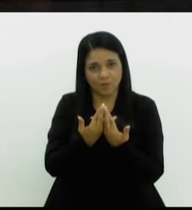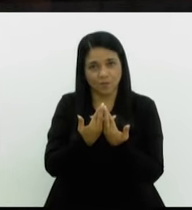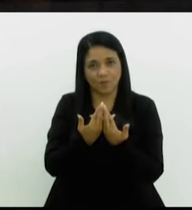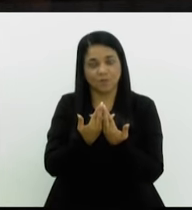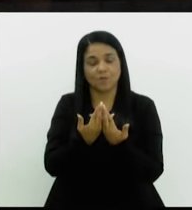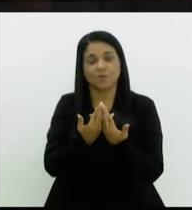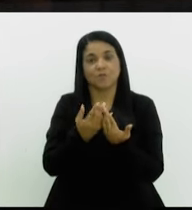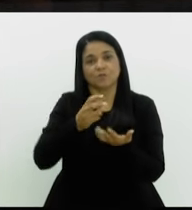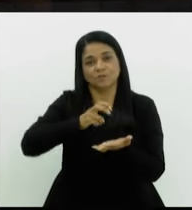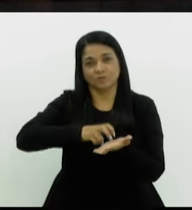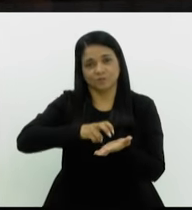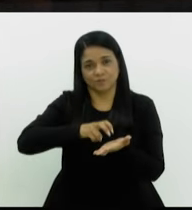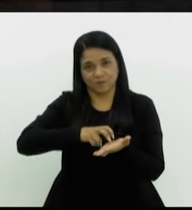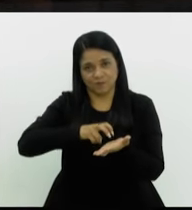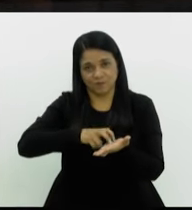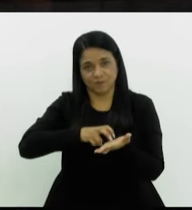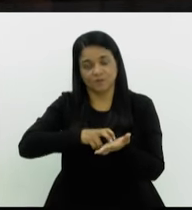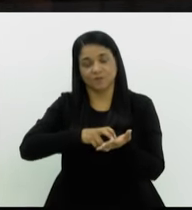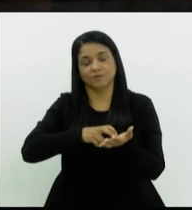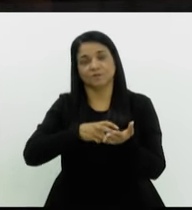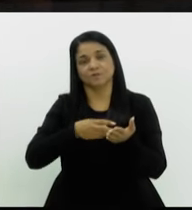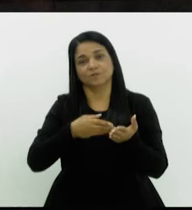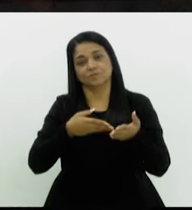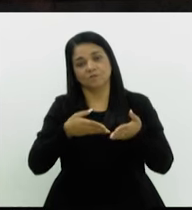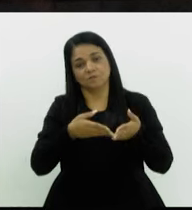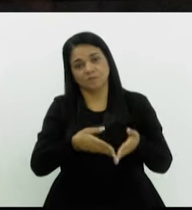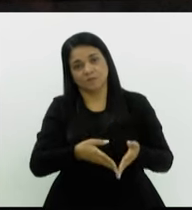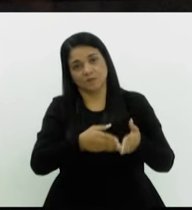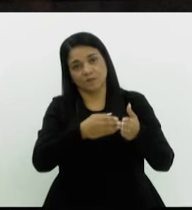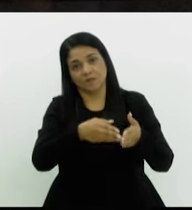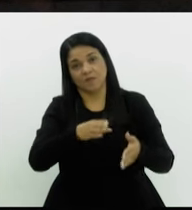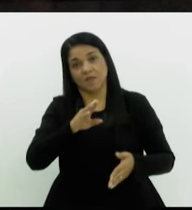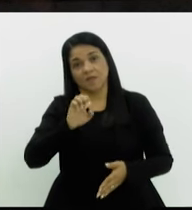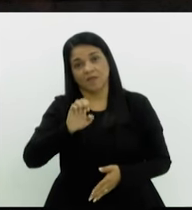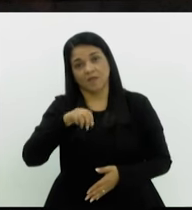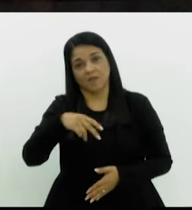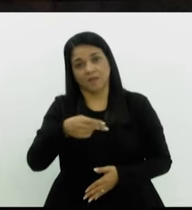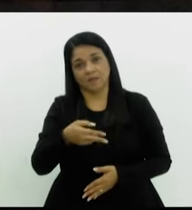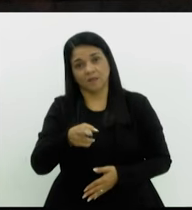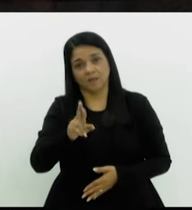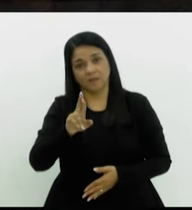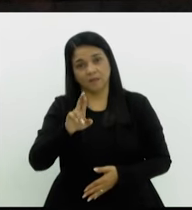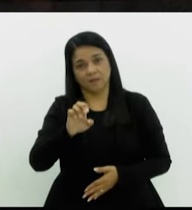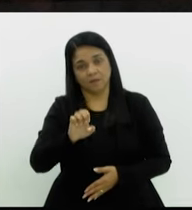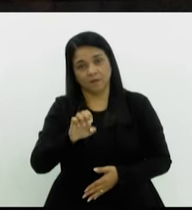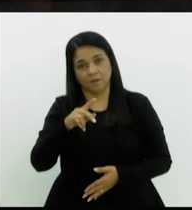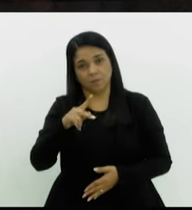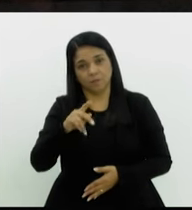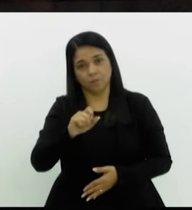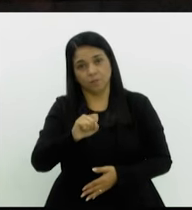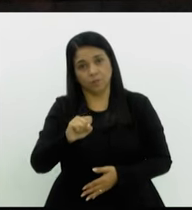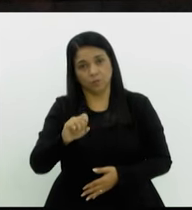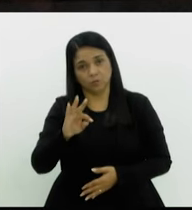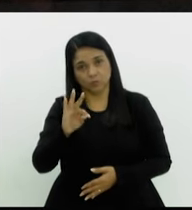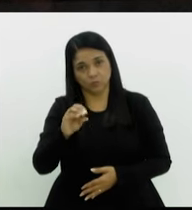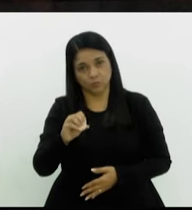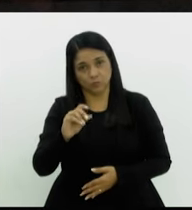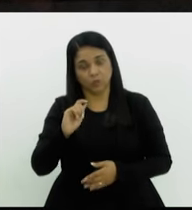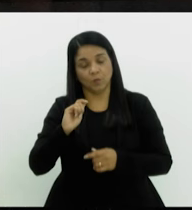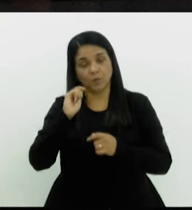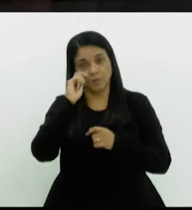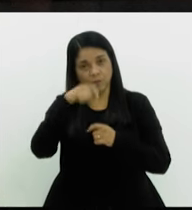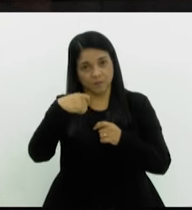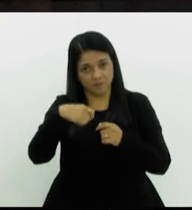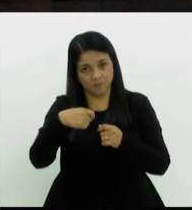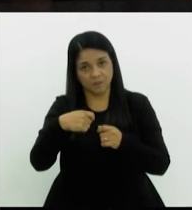nesta questão do entreposto pesqueiro, e aí eu conversava aqui antes de vir à tribuna com a nobre